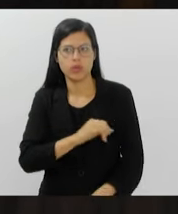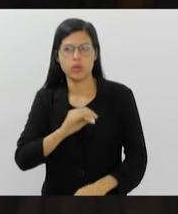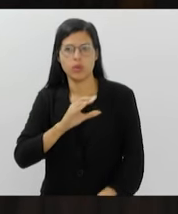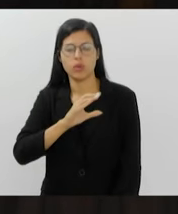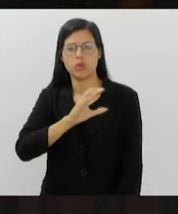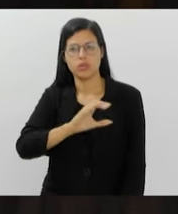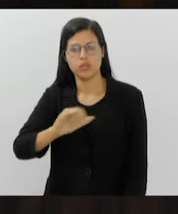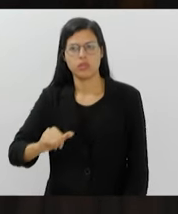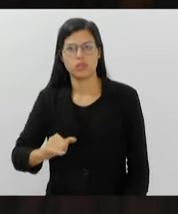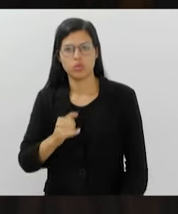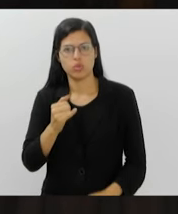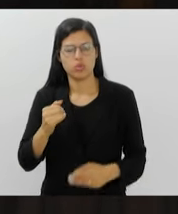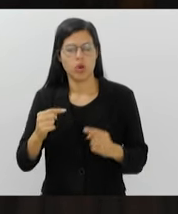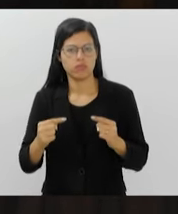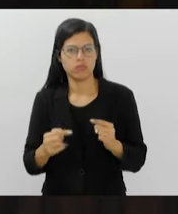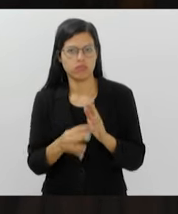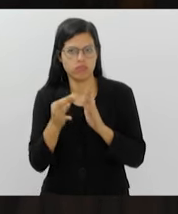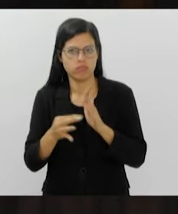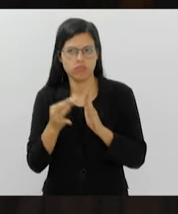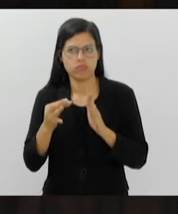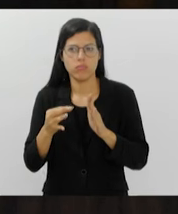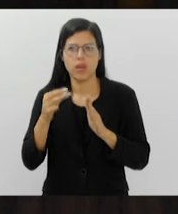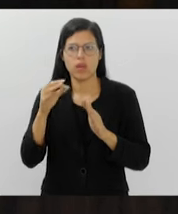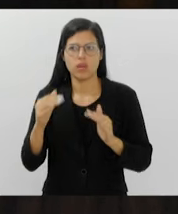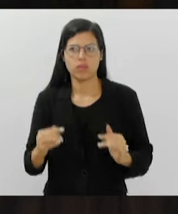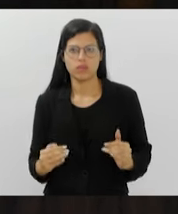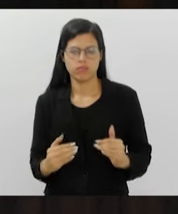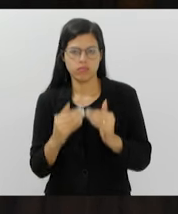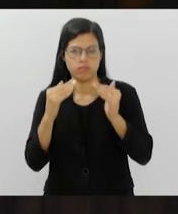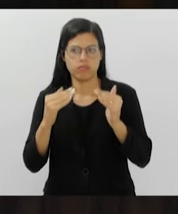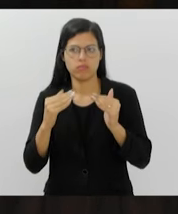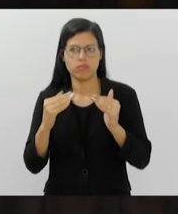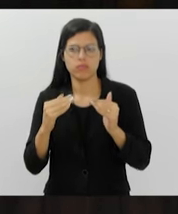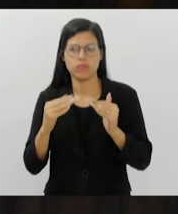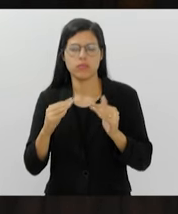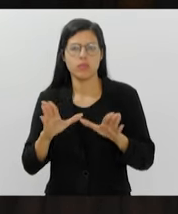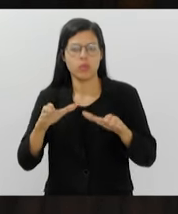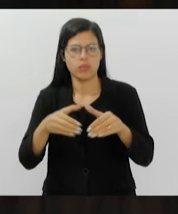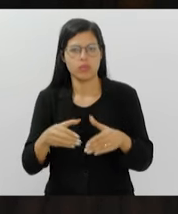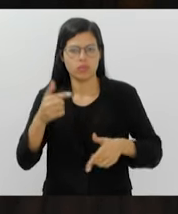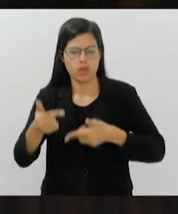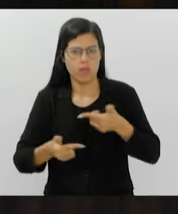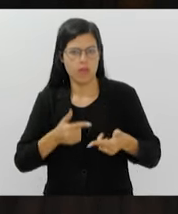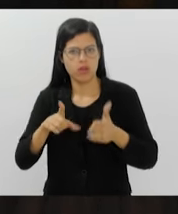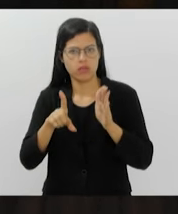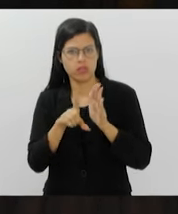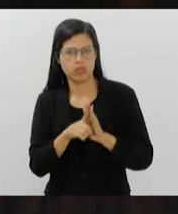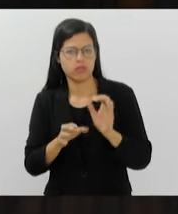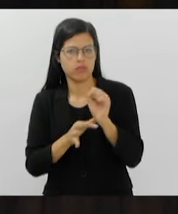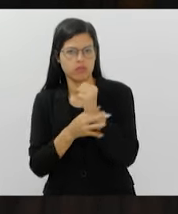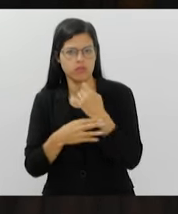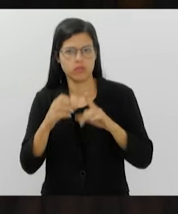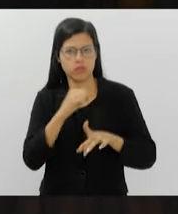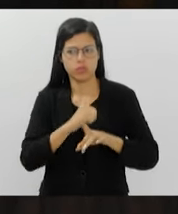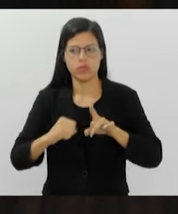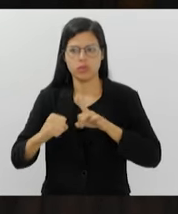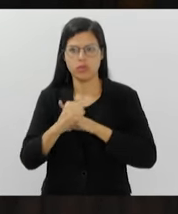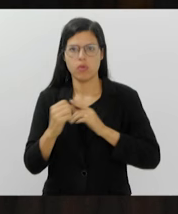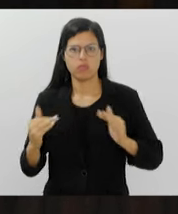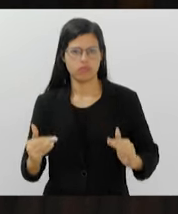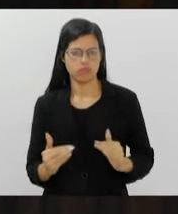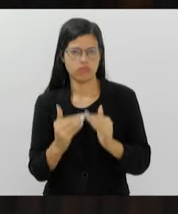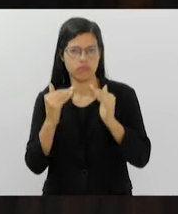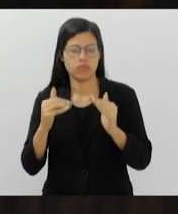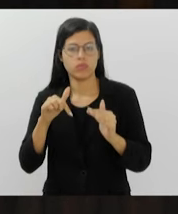pela legalidade de defesa e proteção dos animais favorável, de trabalho, legislação social e seguridade social